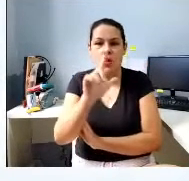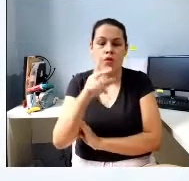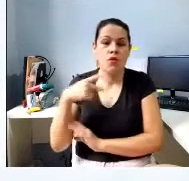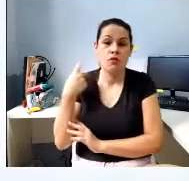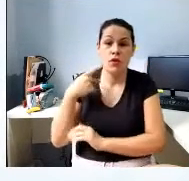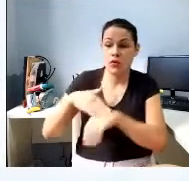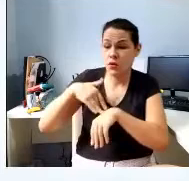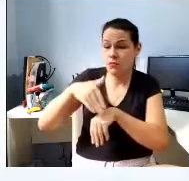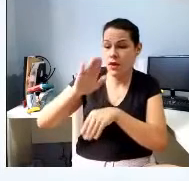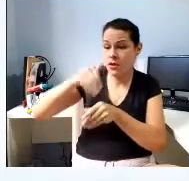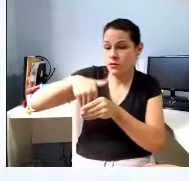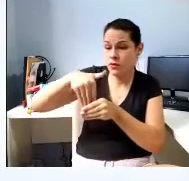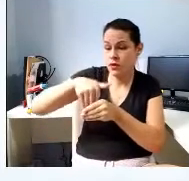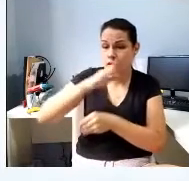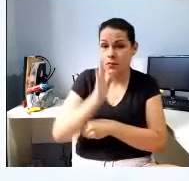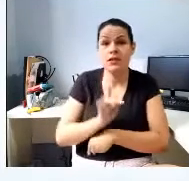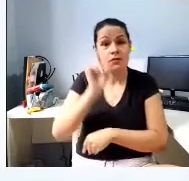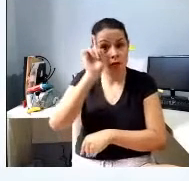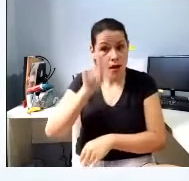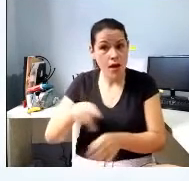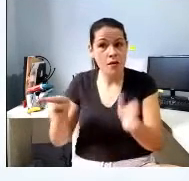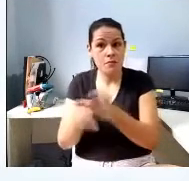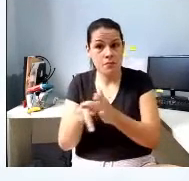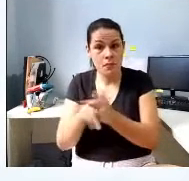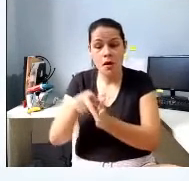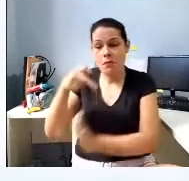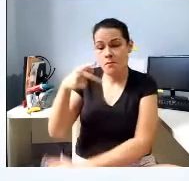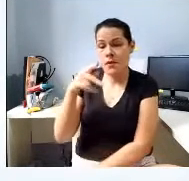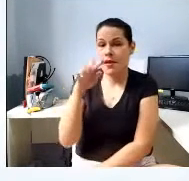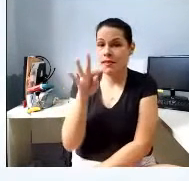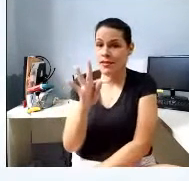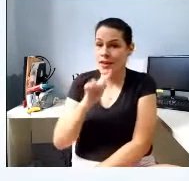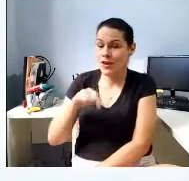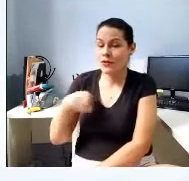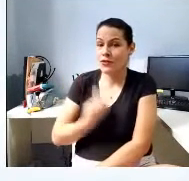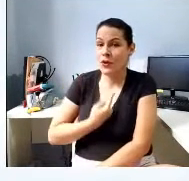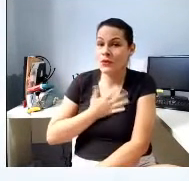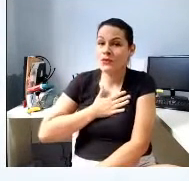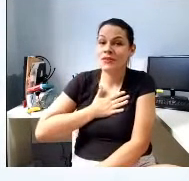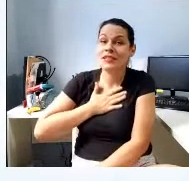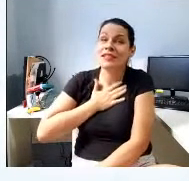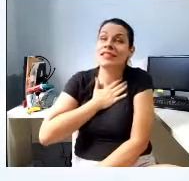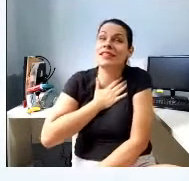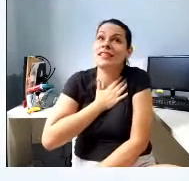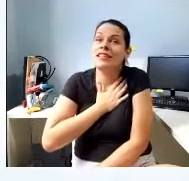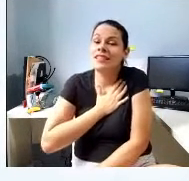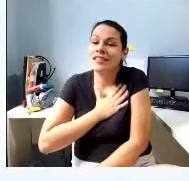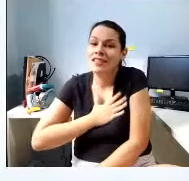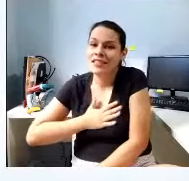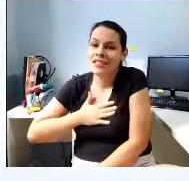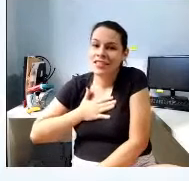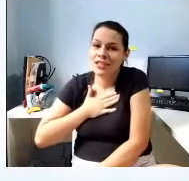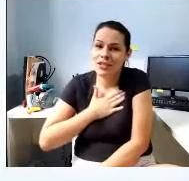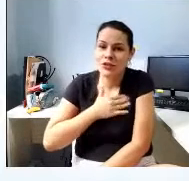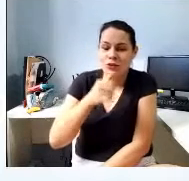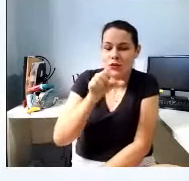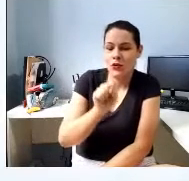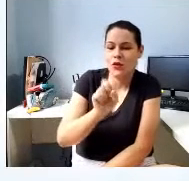do Brasil é do PT, é o nosso querido, né, de todos, o nosso querido Suplicy.